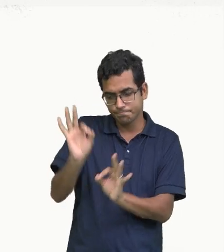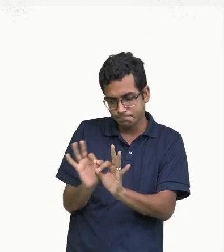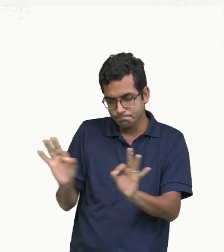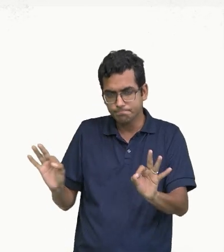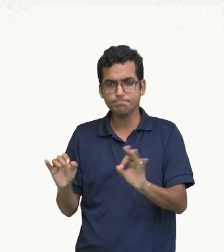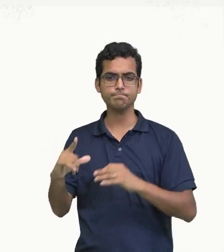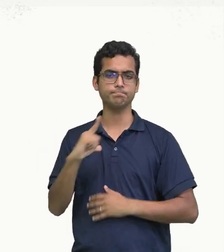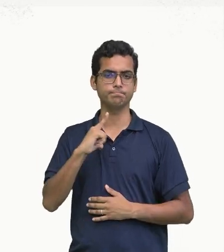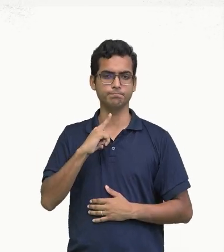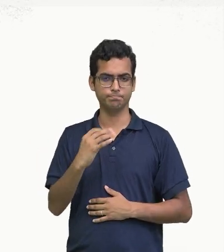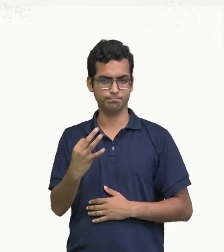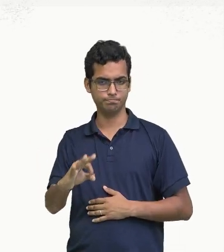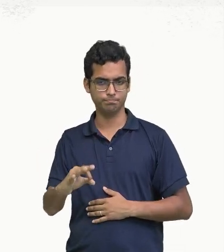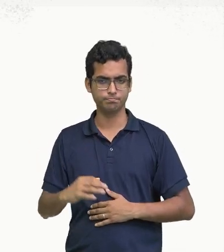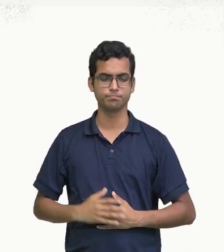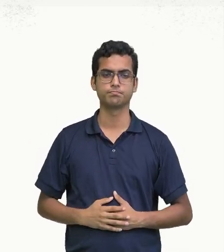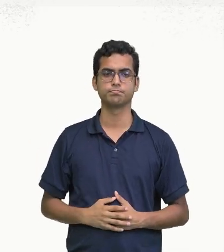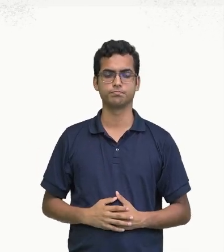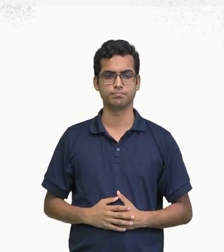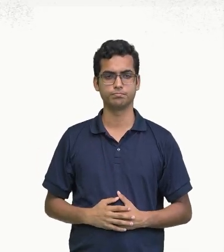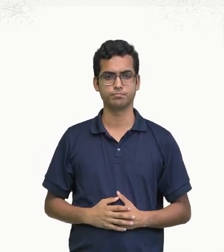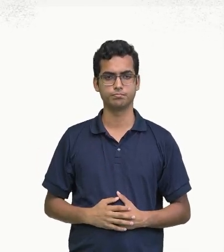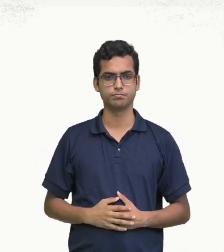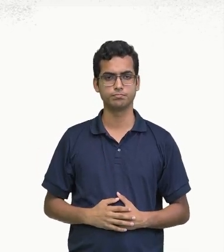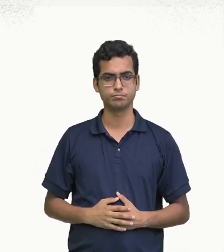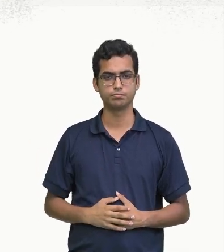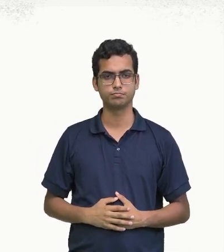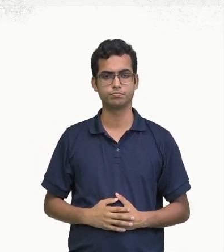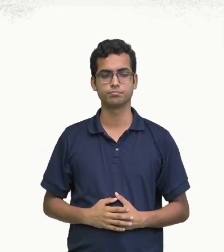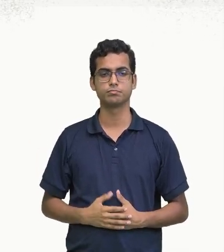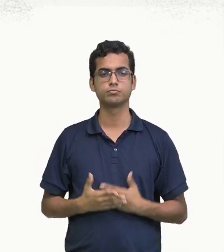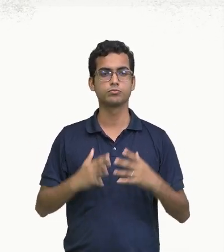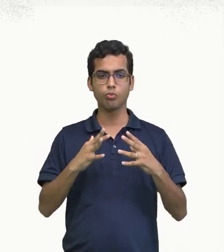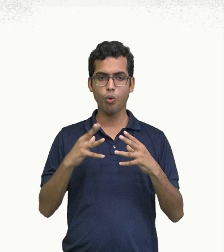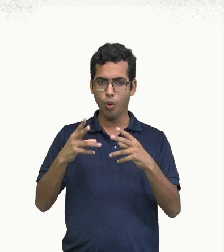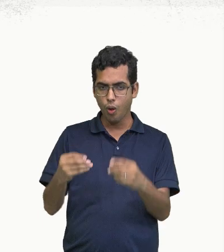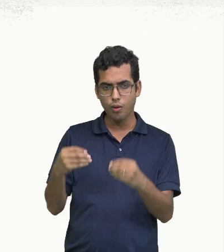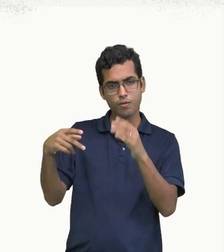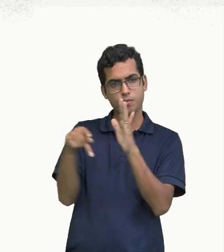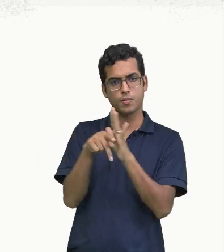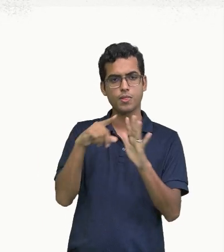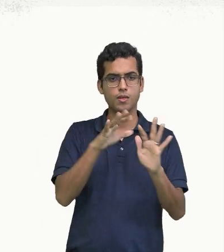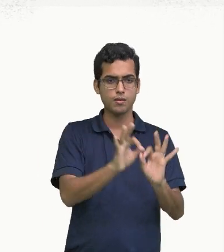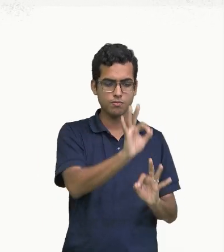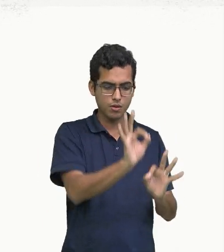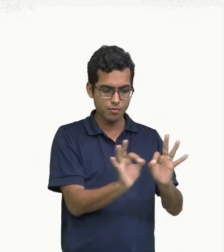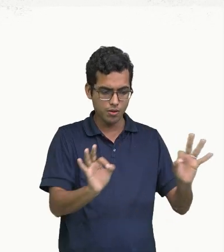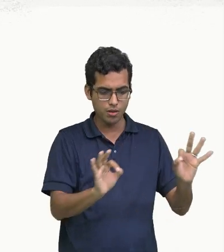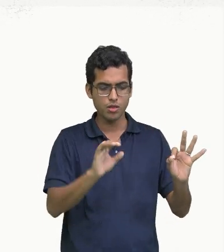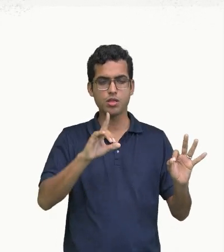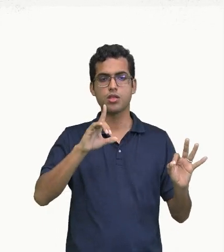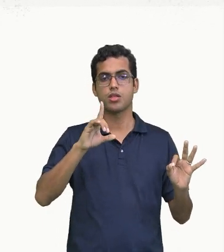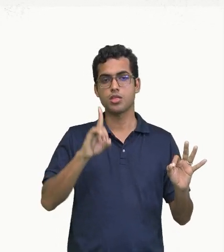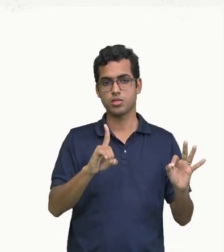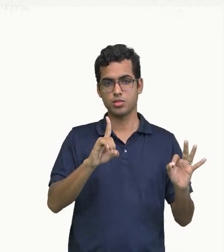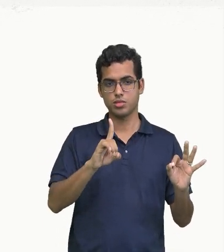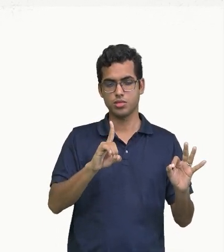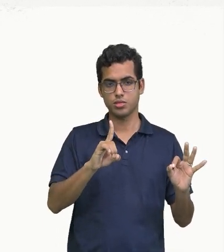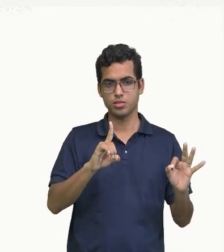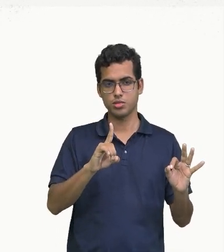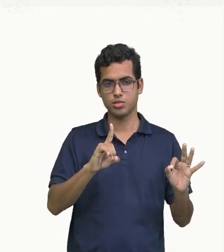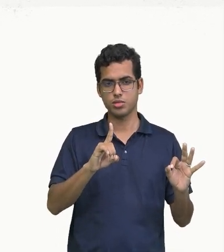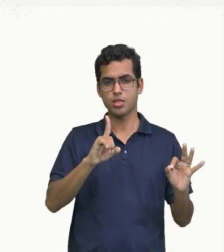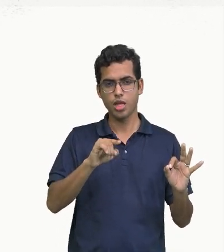de altura. Ou seja, todas as medidas desse cubo serão em decímetro. Ficou difícil? Ficou assim